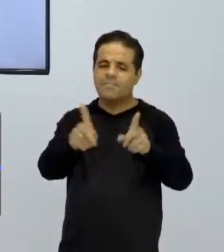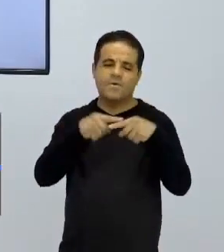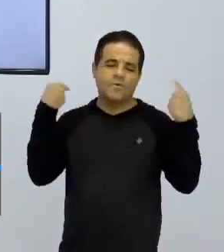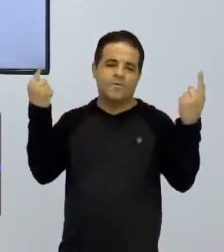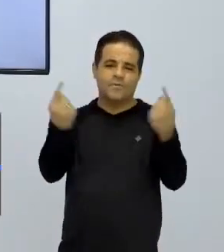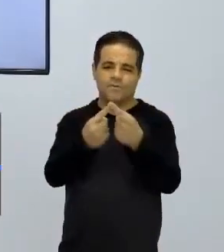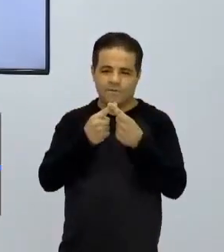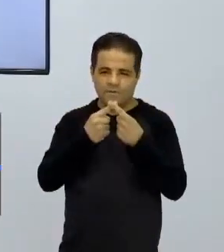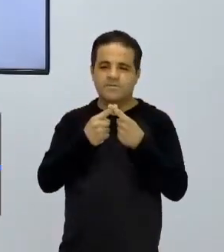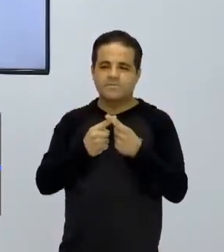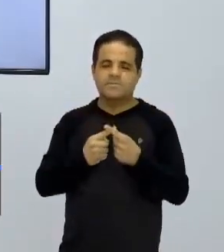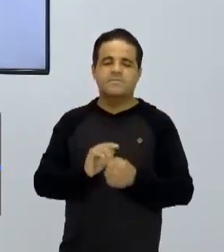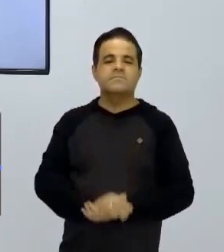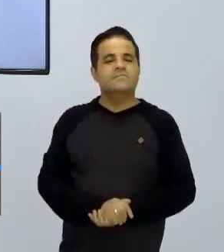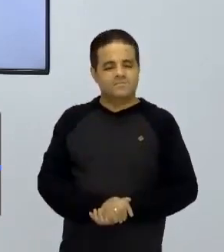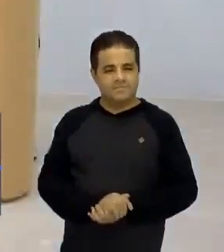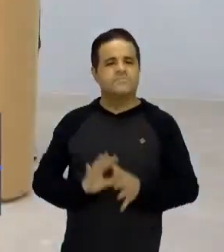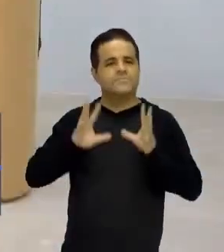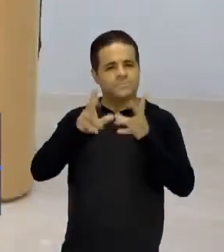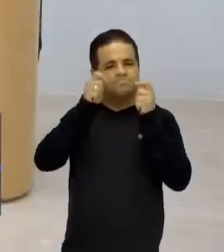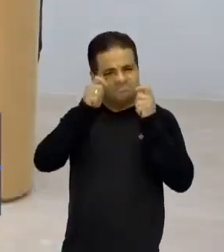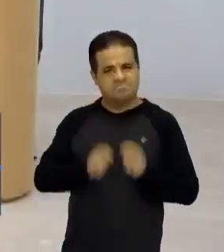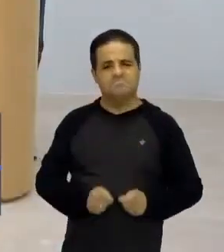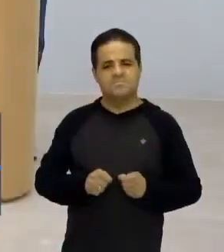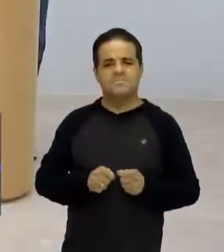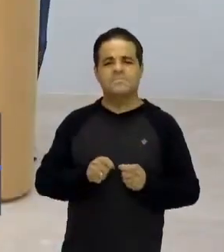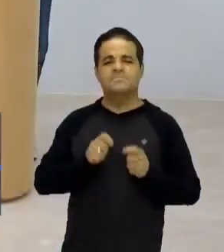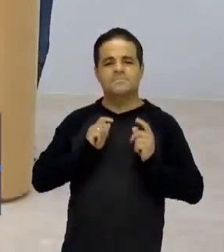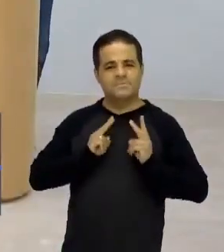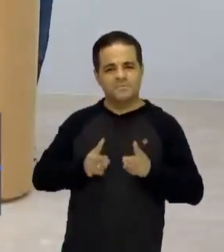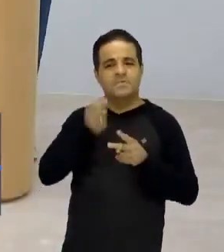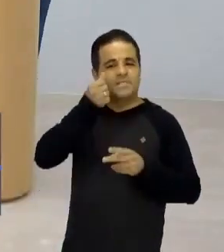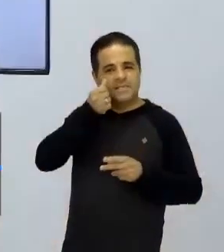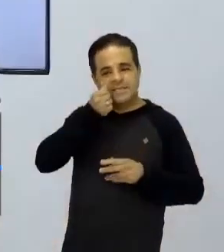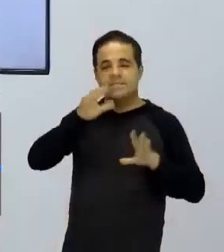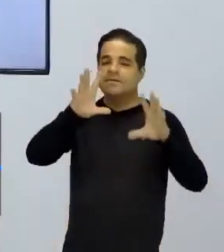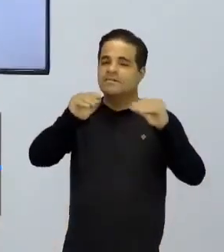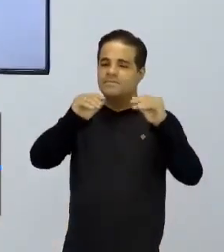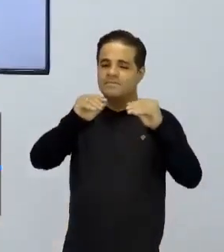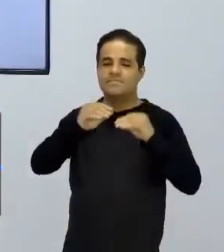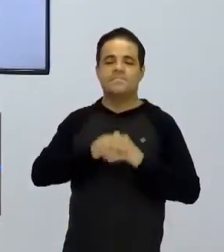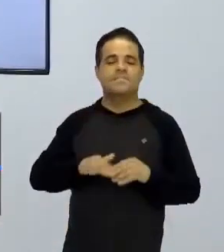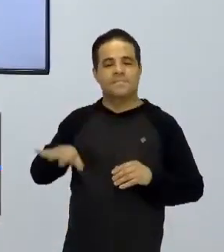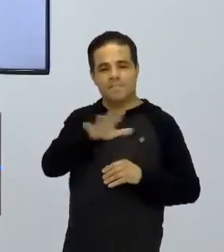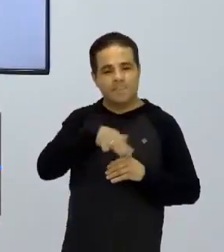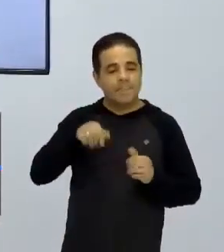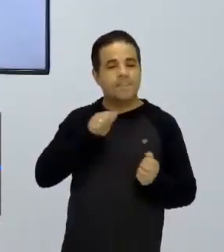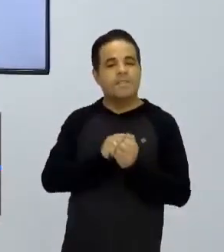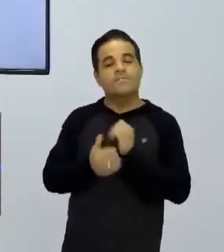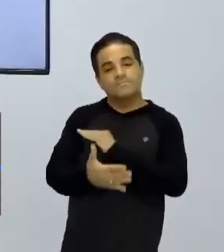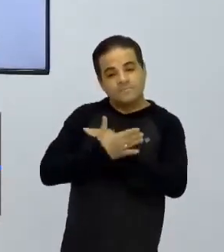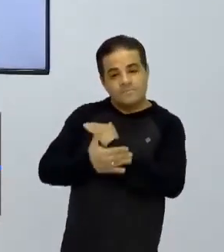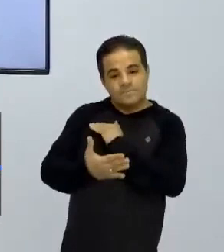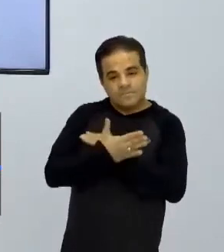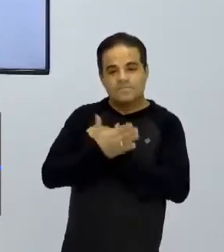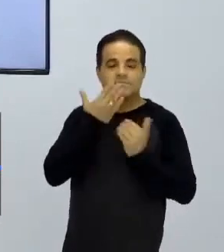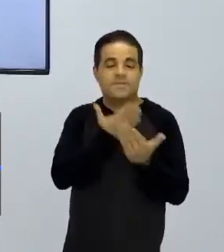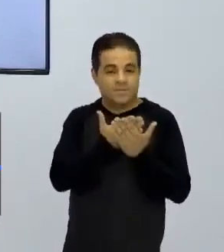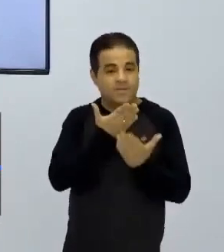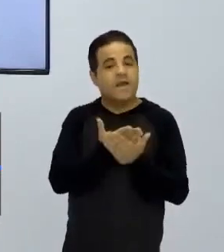todos, vocês todo também. Mundo, né? Todo mundo aqui, firme e forte, uma sexta-feira. Sexta-feira à noite. Nos ajudando aqui nessa